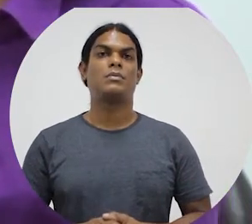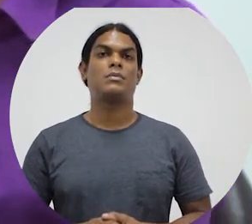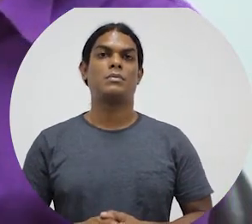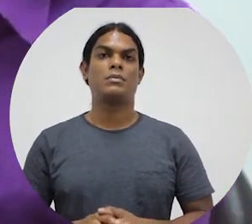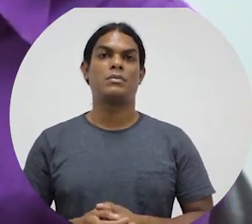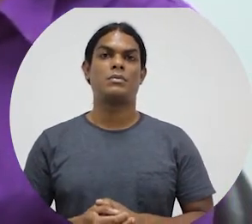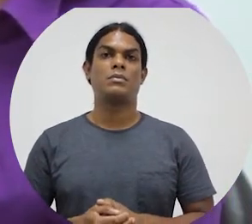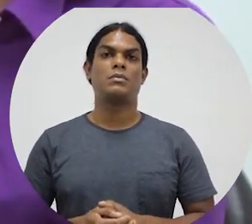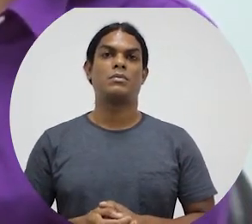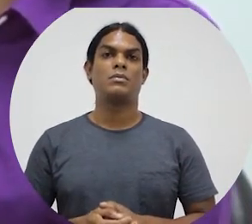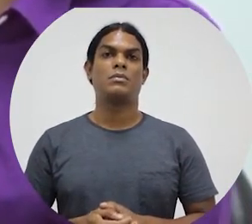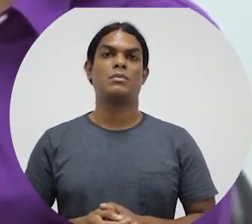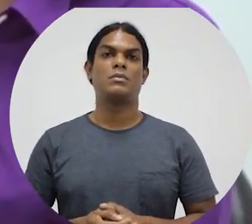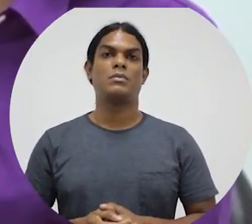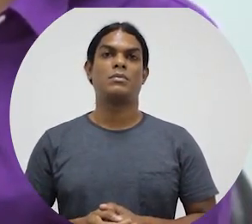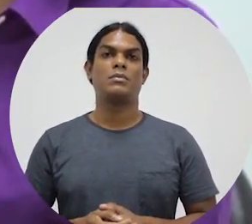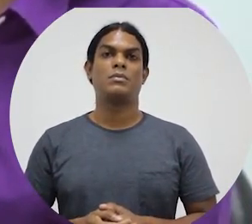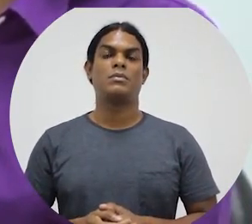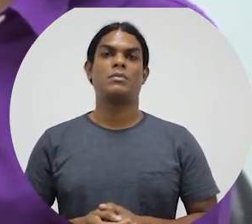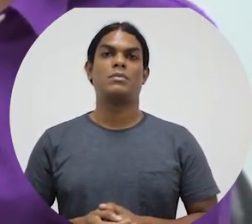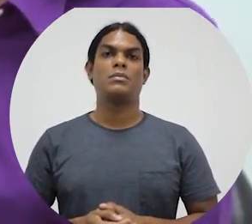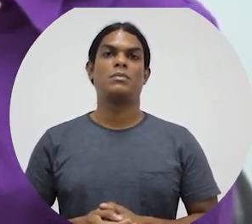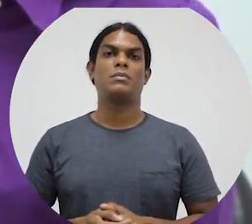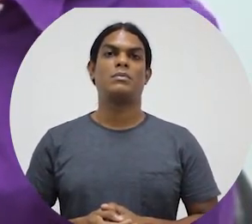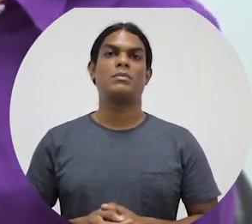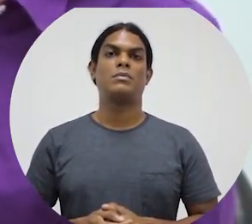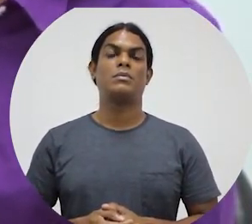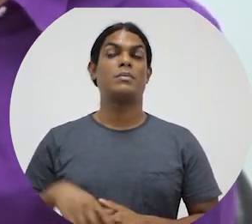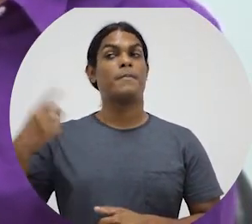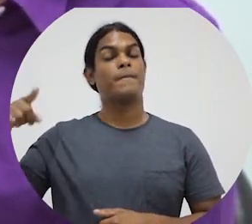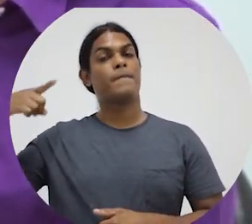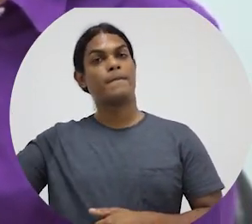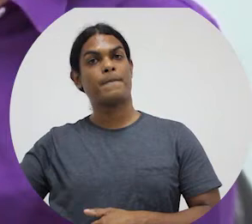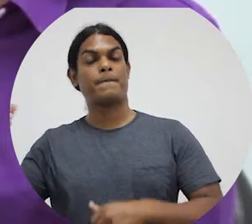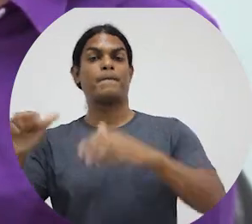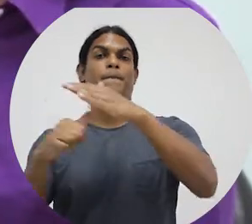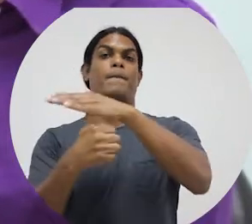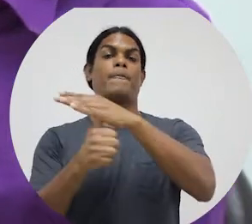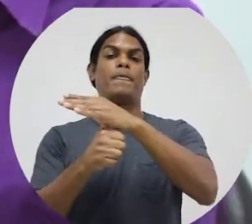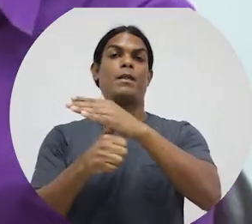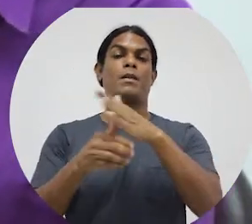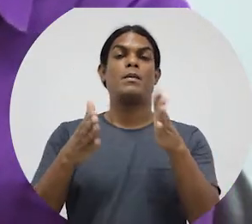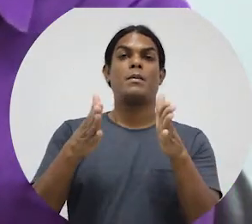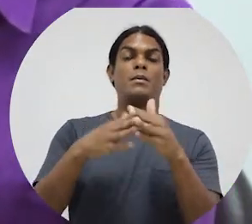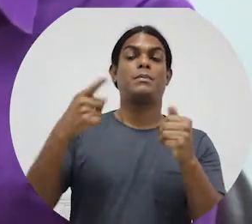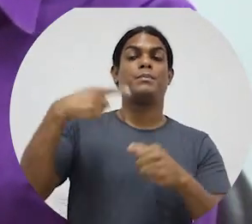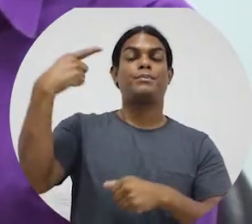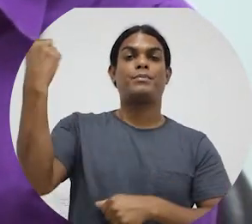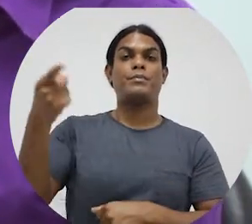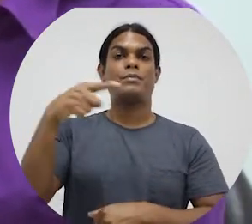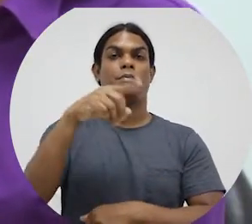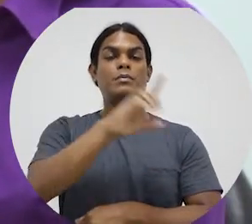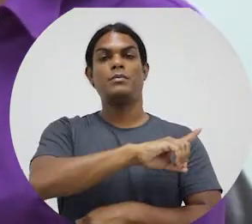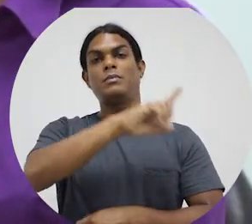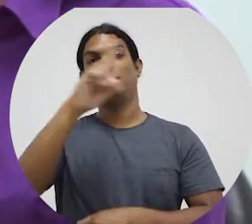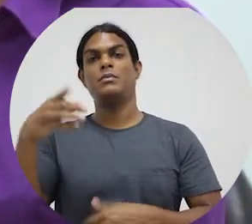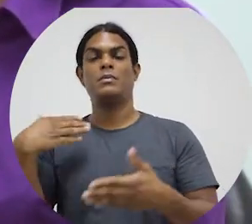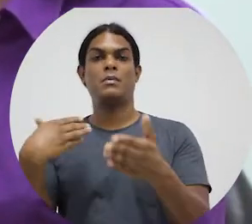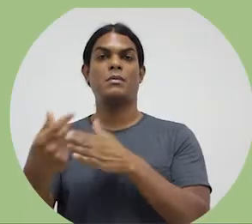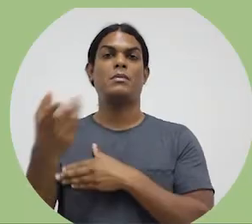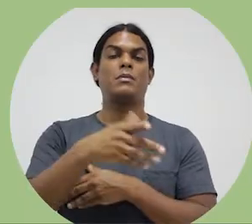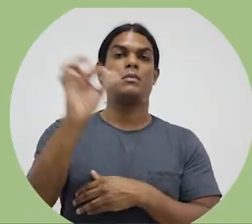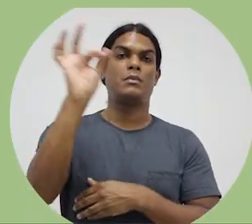vendedores quando eles efetuavam a venda no final do mês. E aqueles clientes que pusessem pedidos após essa data perderiam esse